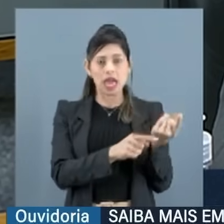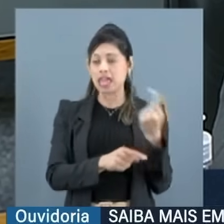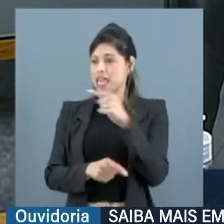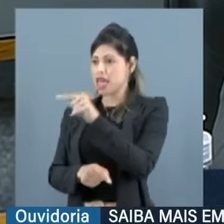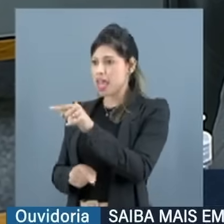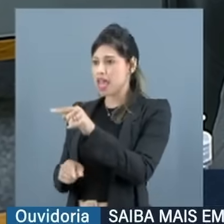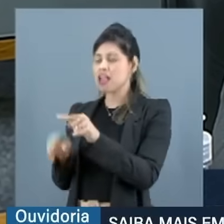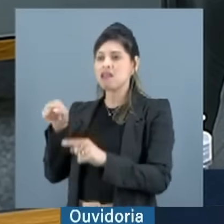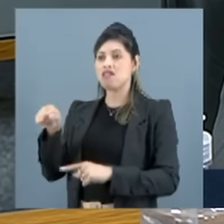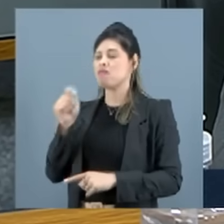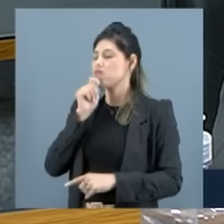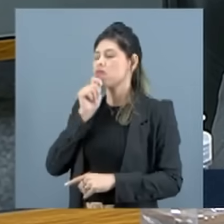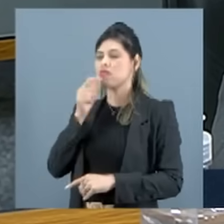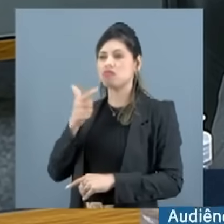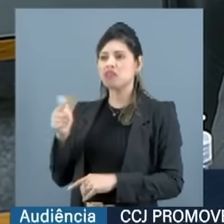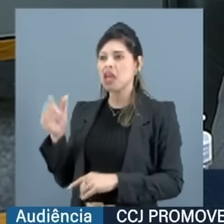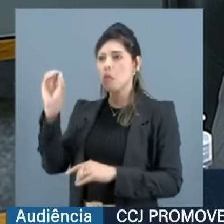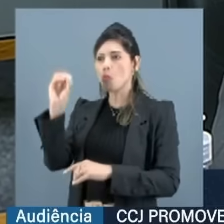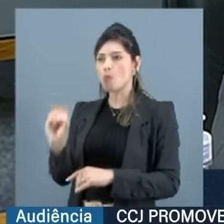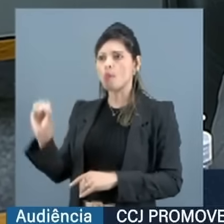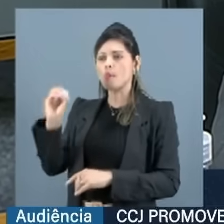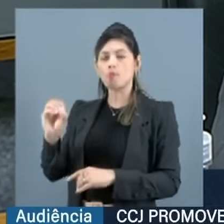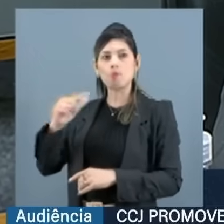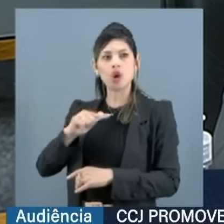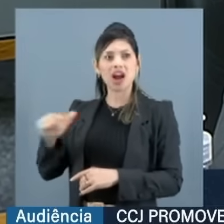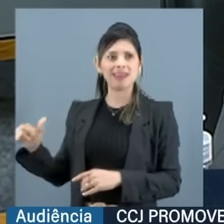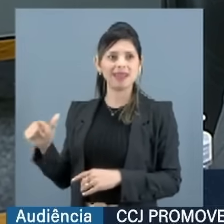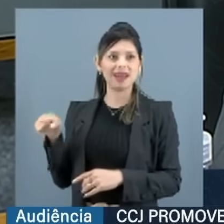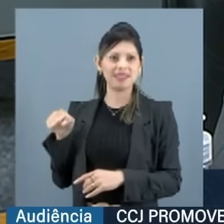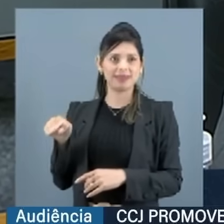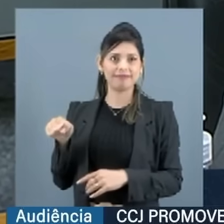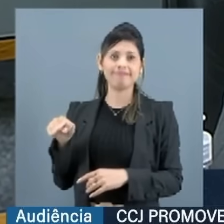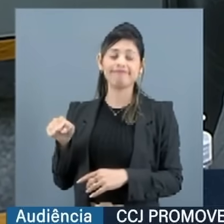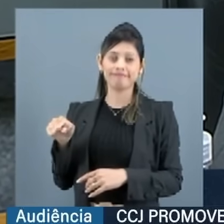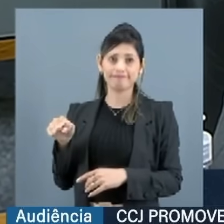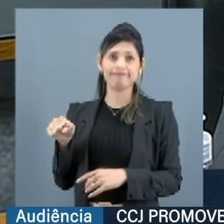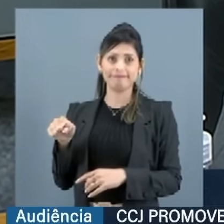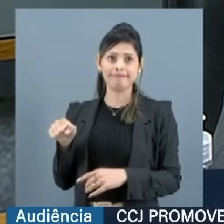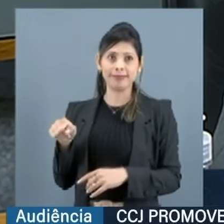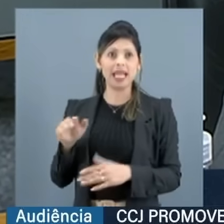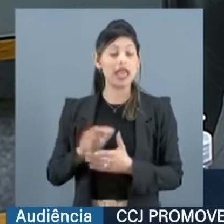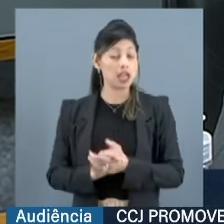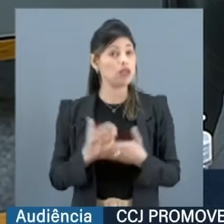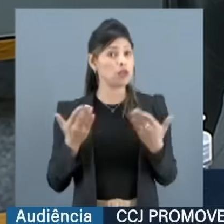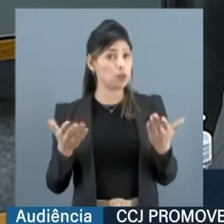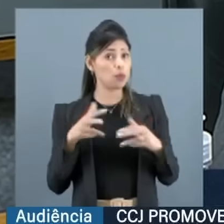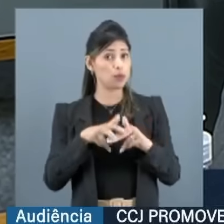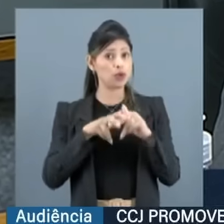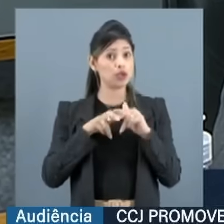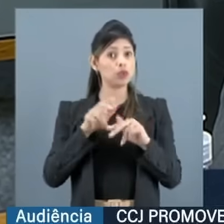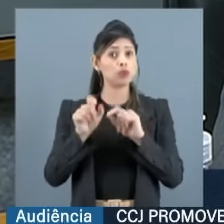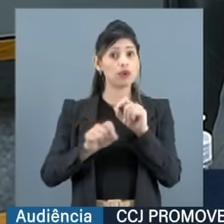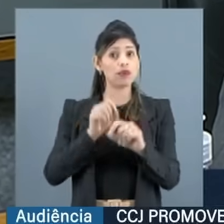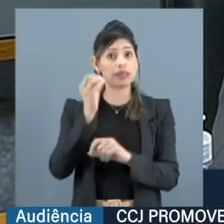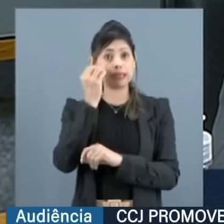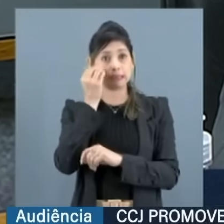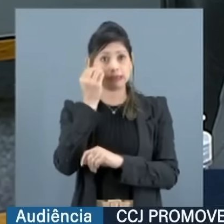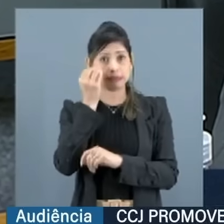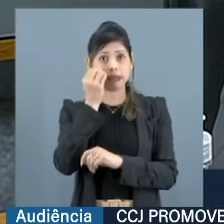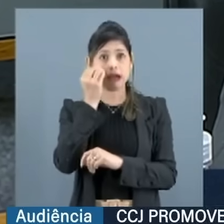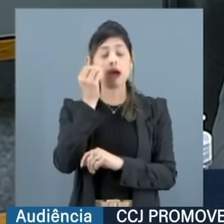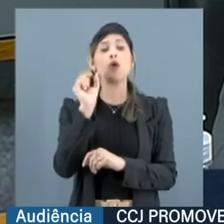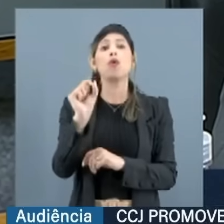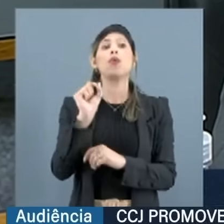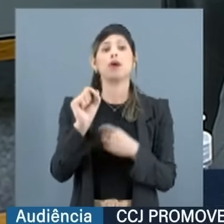1º de maio. Fiz a questão de ordem, no sentido de buscar realmente, como fazem com todos os demais,